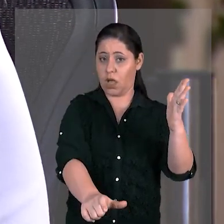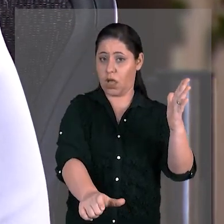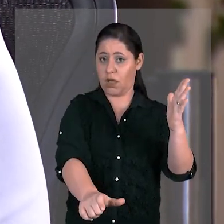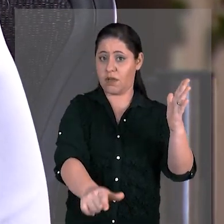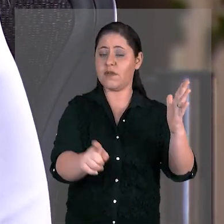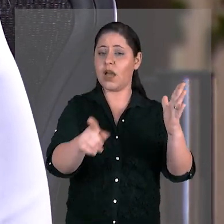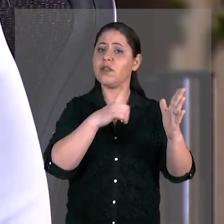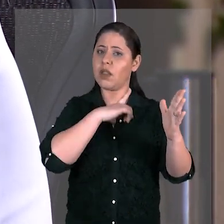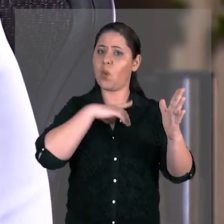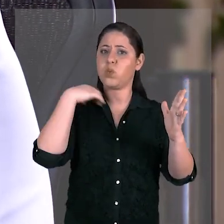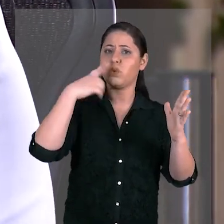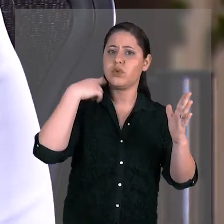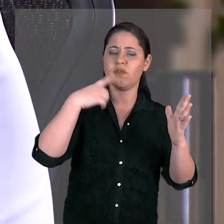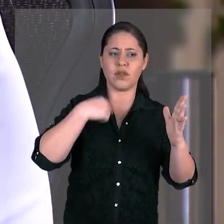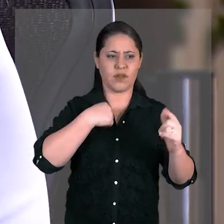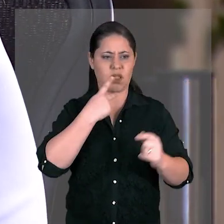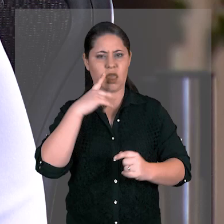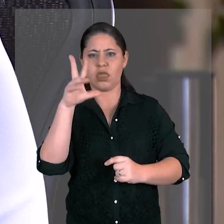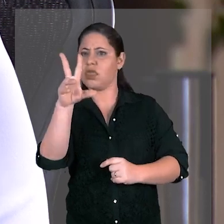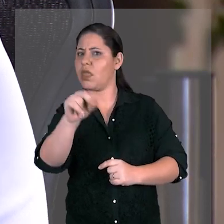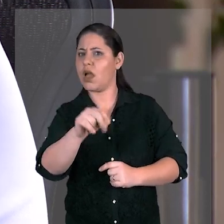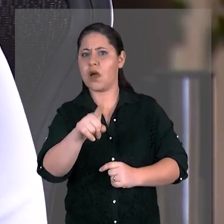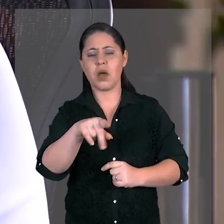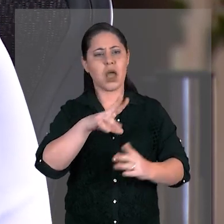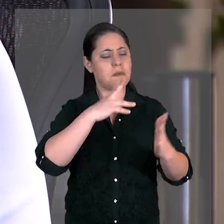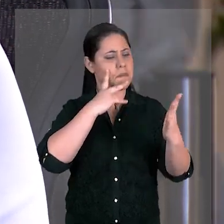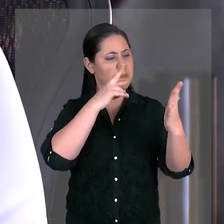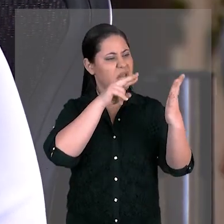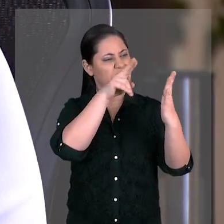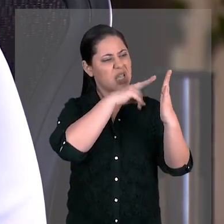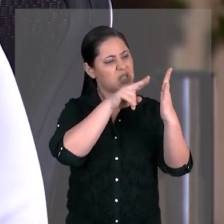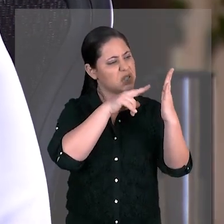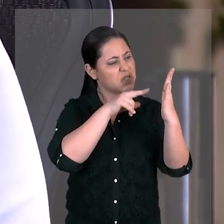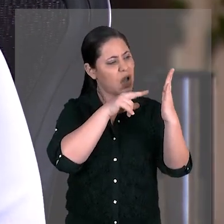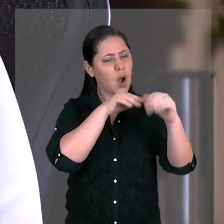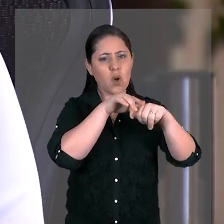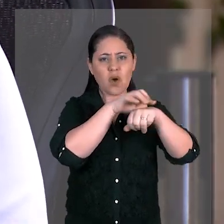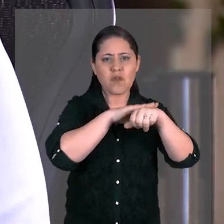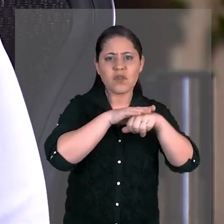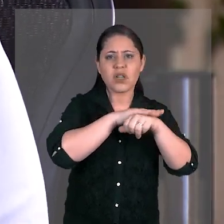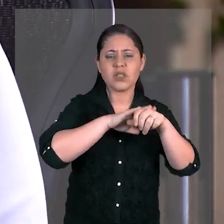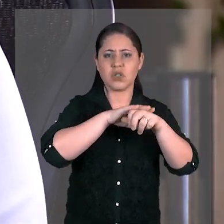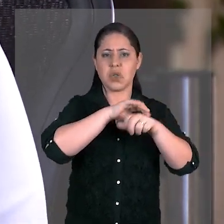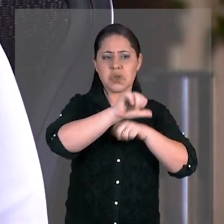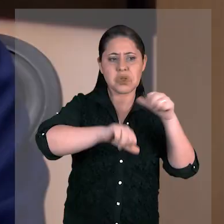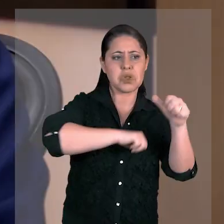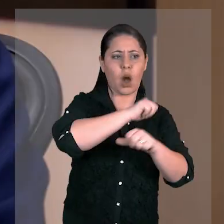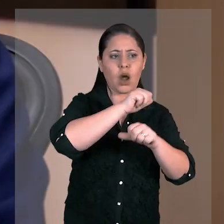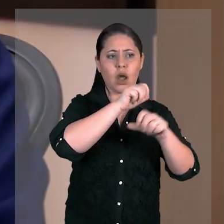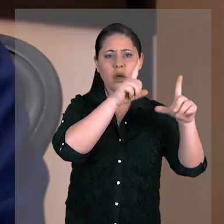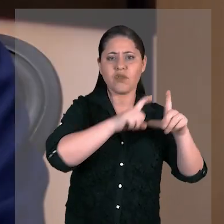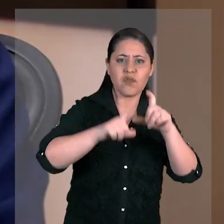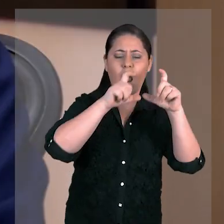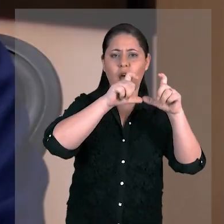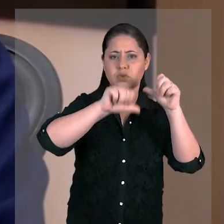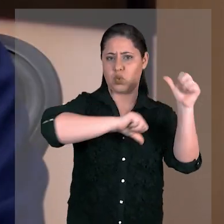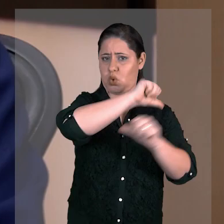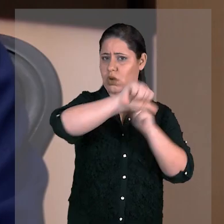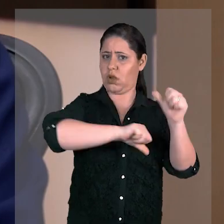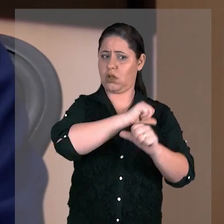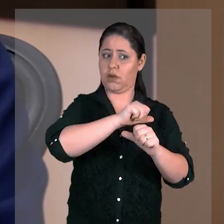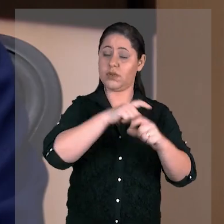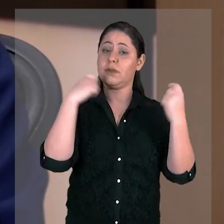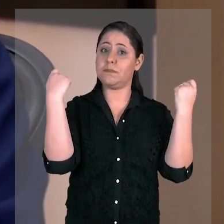não, essa conversa foi adulterada ou essa mídia foi adulterada, que a gente sabe que é possível. Então, você tem que ter o